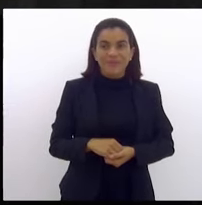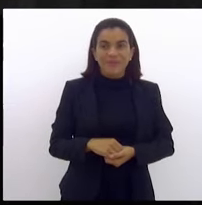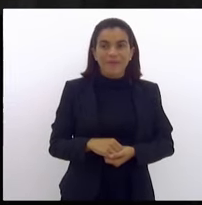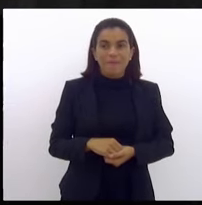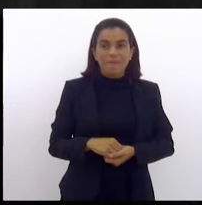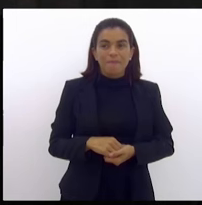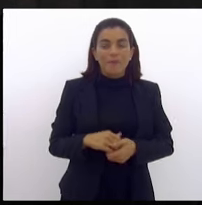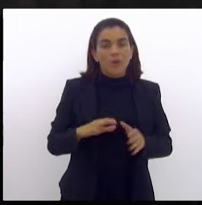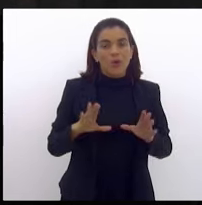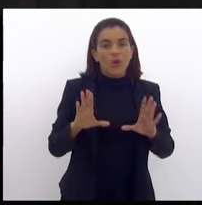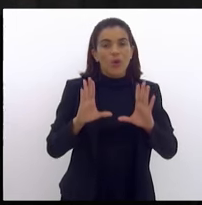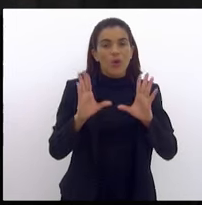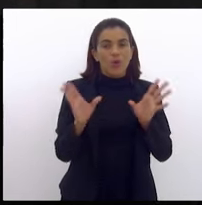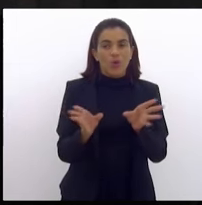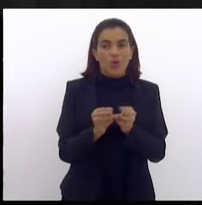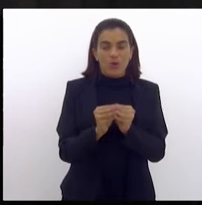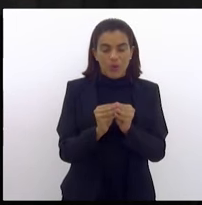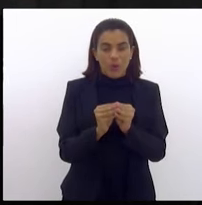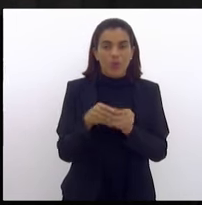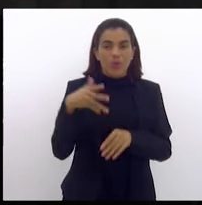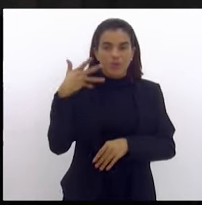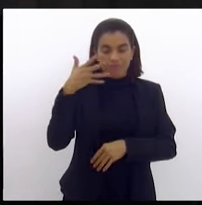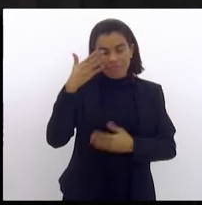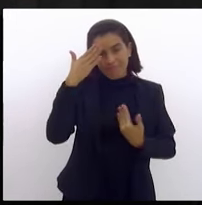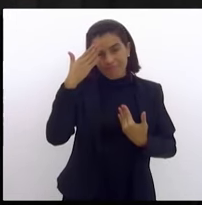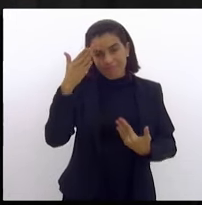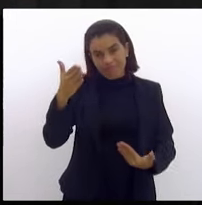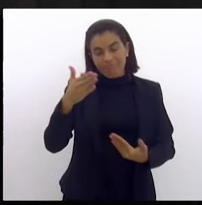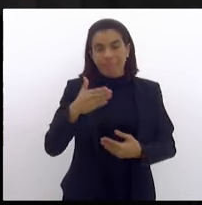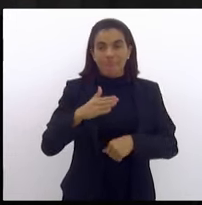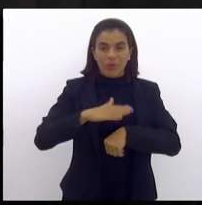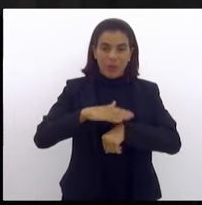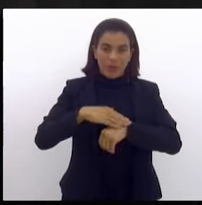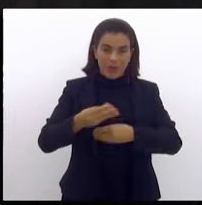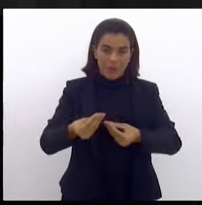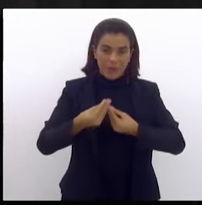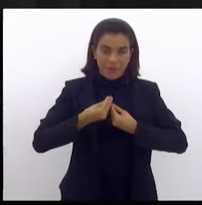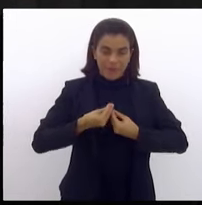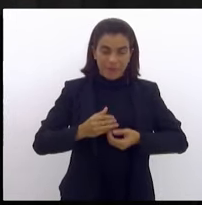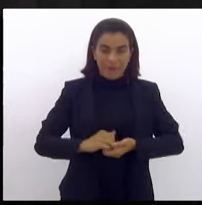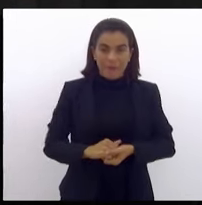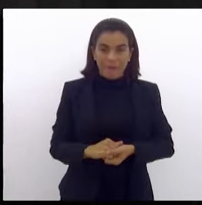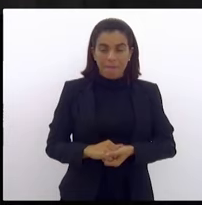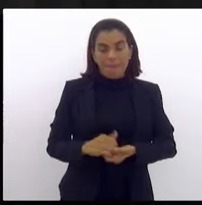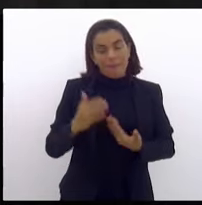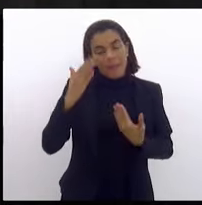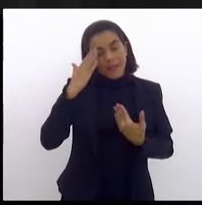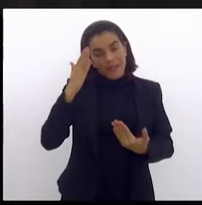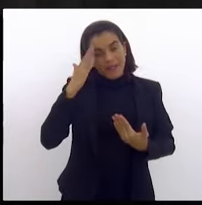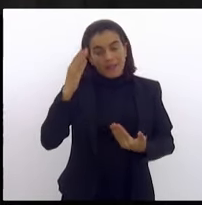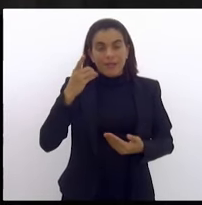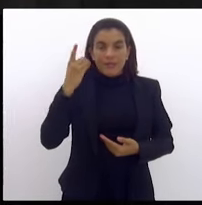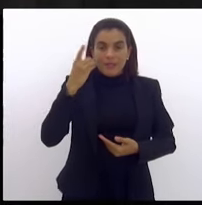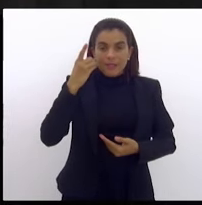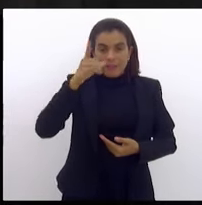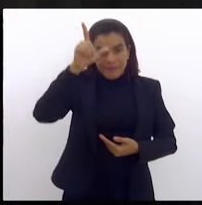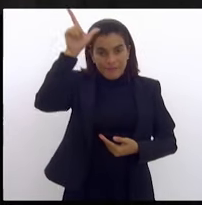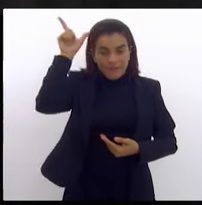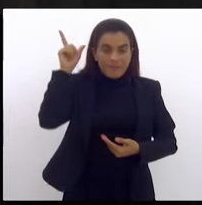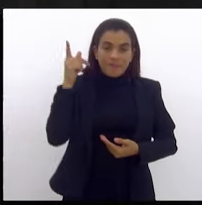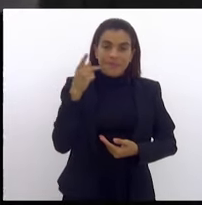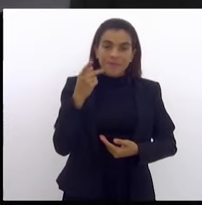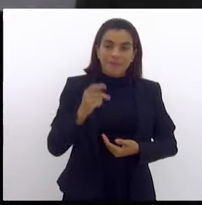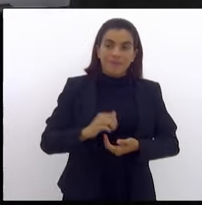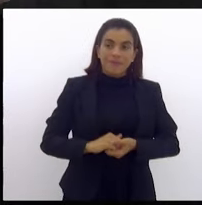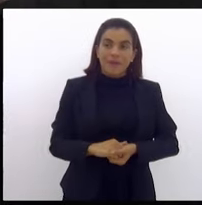presidente, concluo a minha fala e agradeço o tempo que o senhor me deferiu. Muito obrigado. Eu que agradeço, deputado Leite. Desculpa um pouquinho